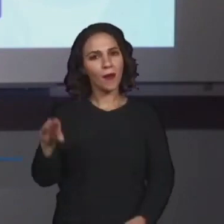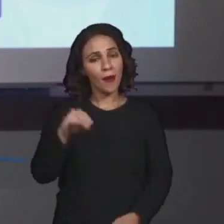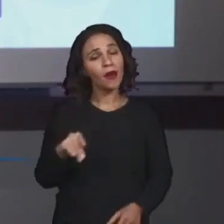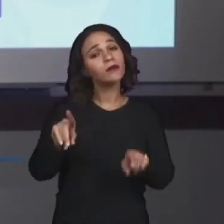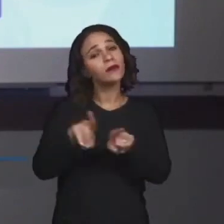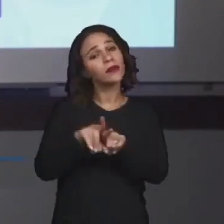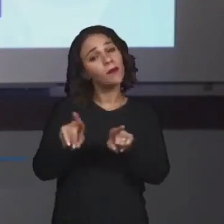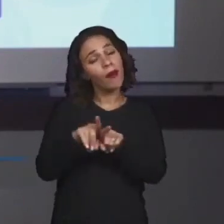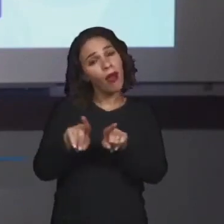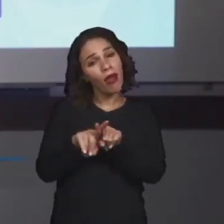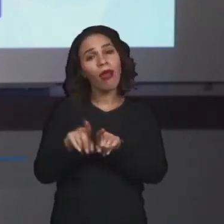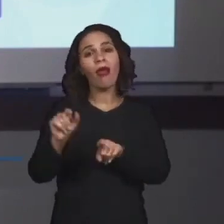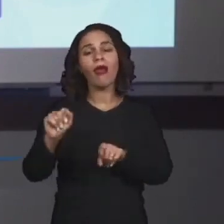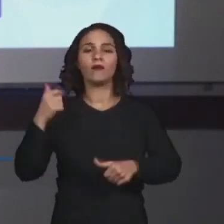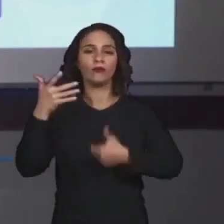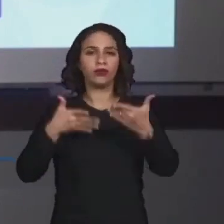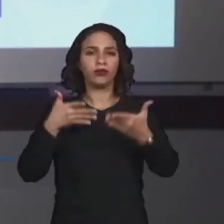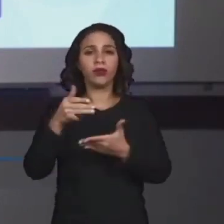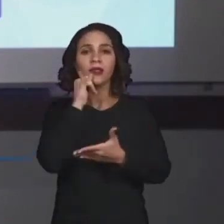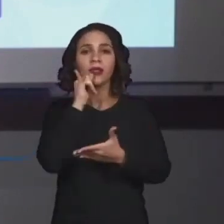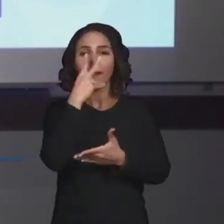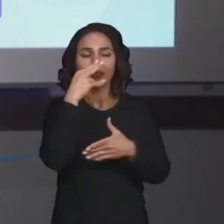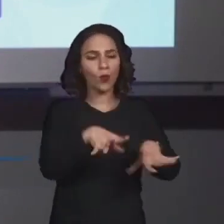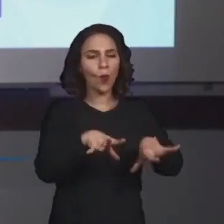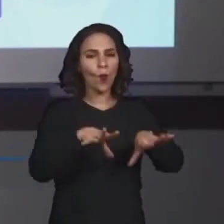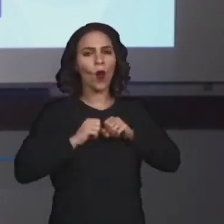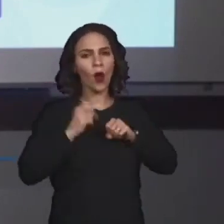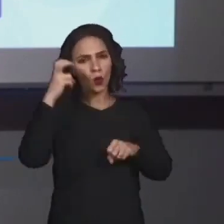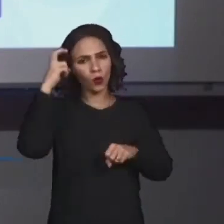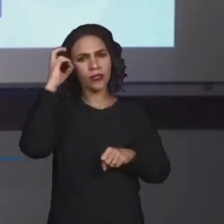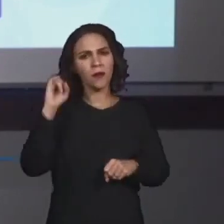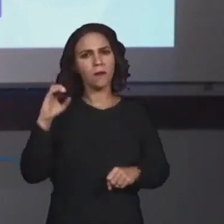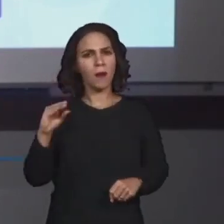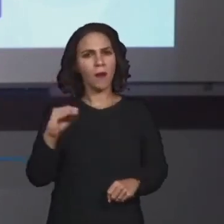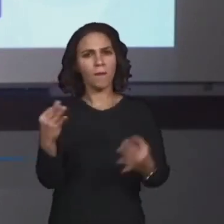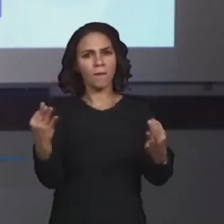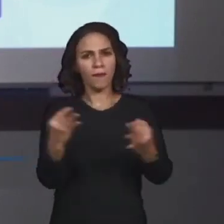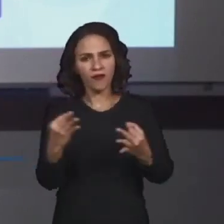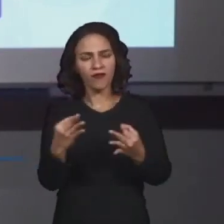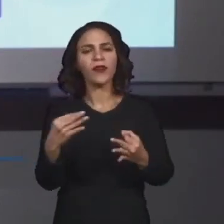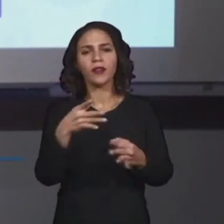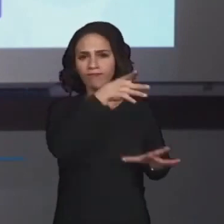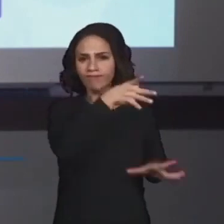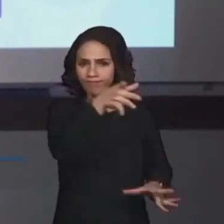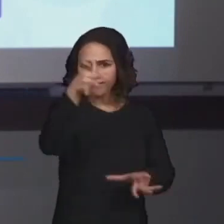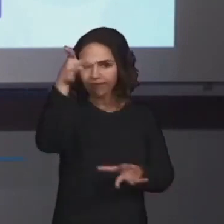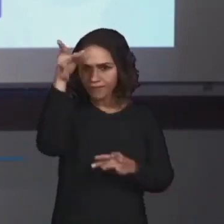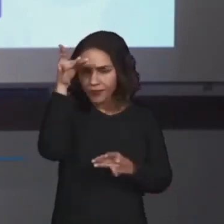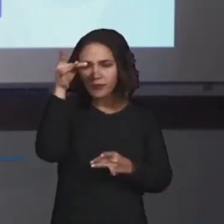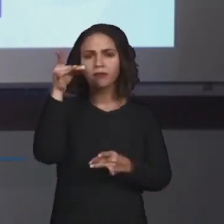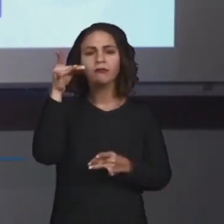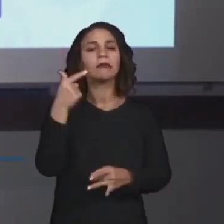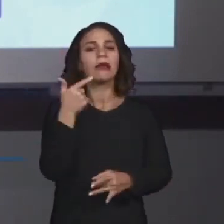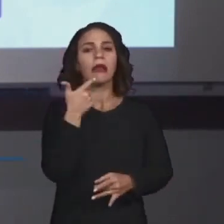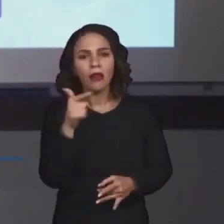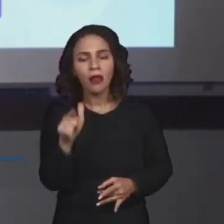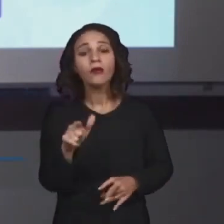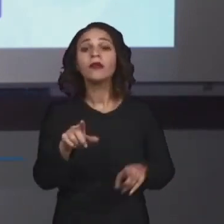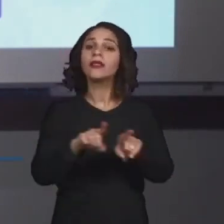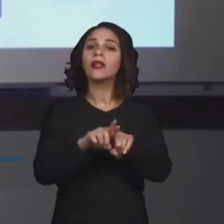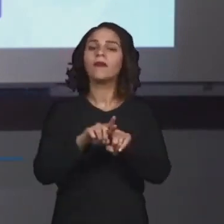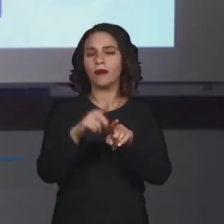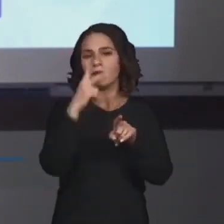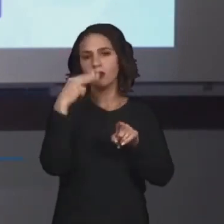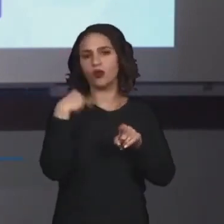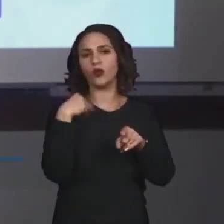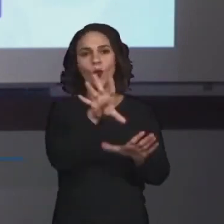eles têm. Se eles falam bem, se eles estudaram, se eles têm uma cultura, nós temos também a mesma